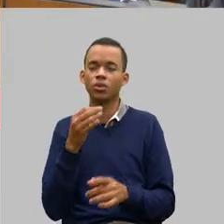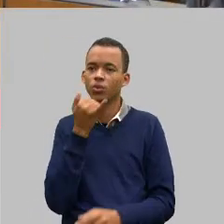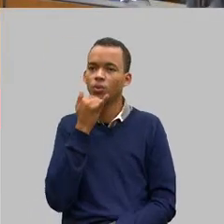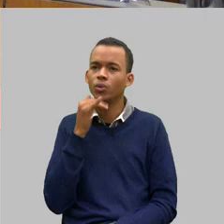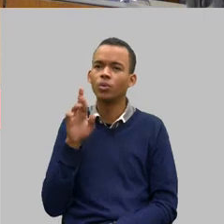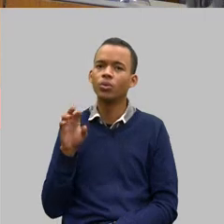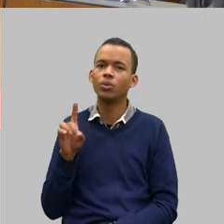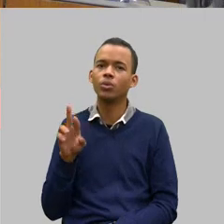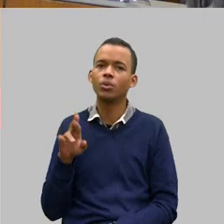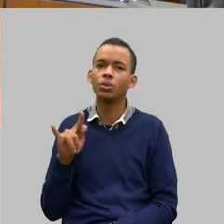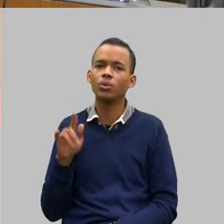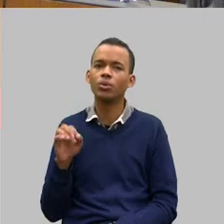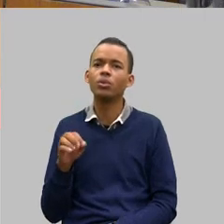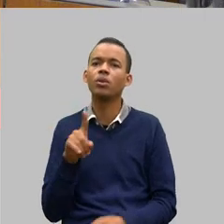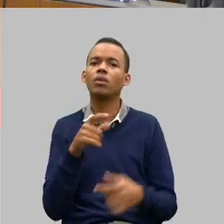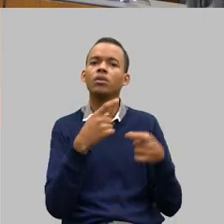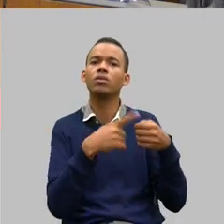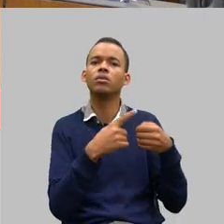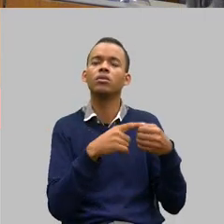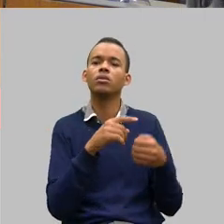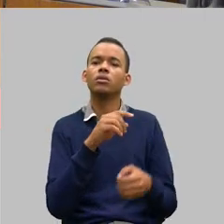cáa Capetinga essa